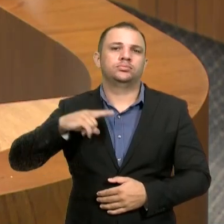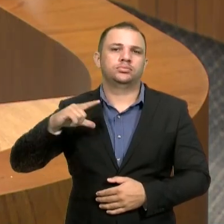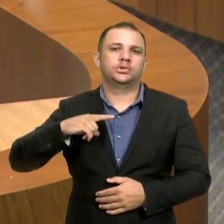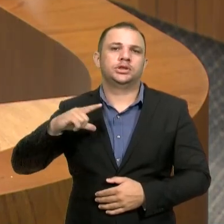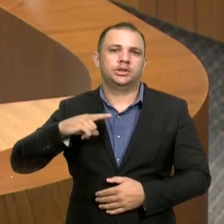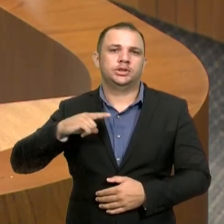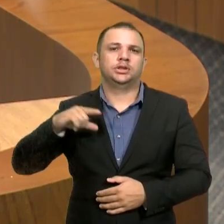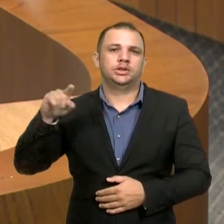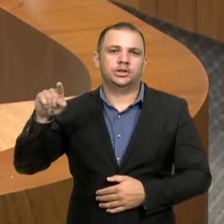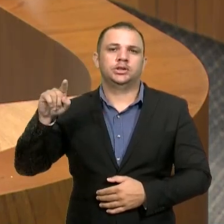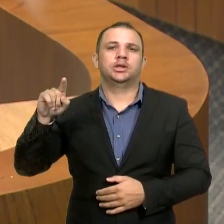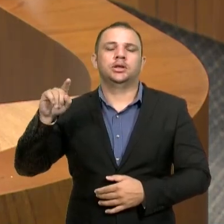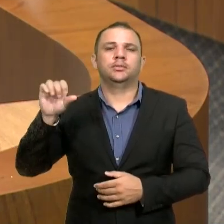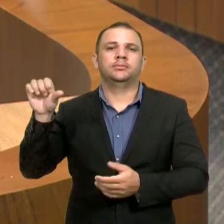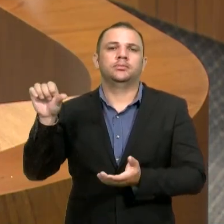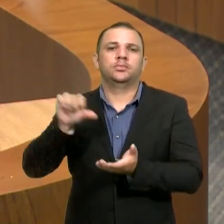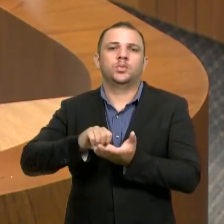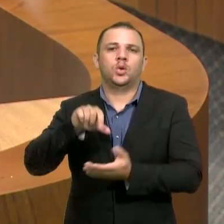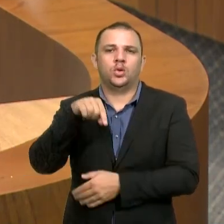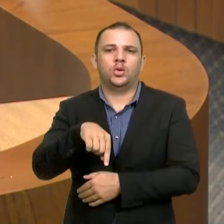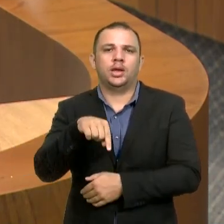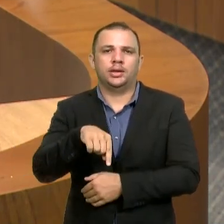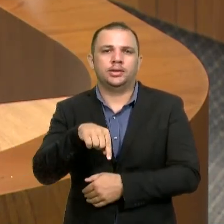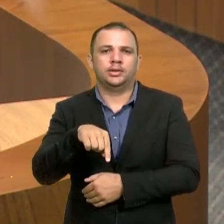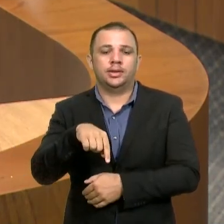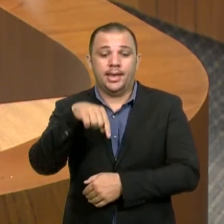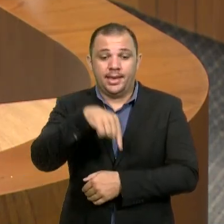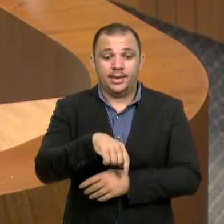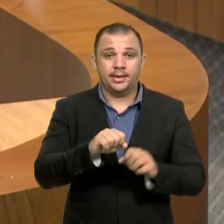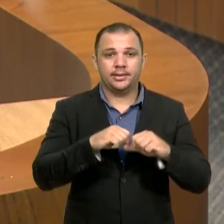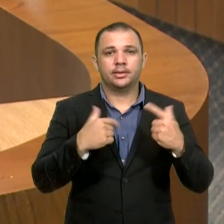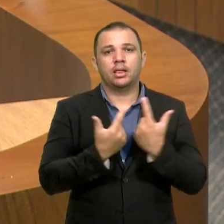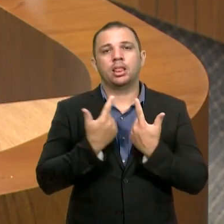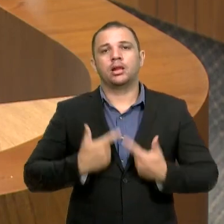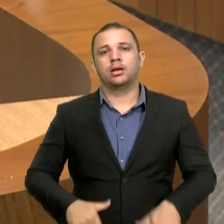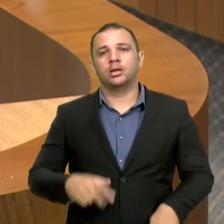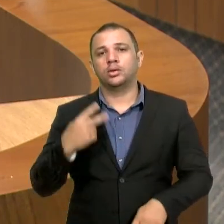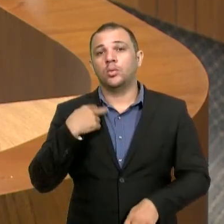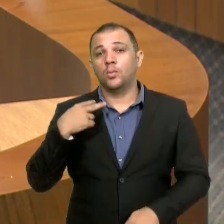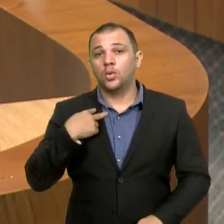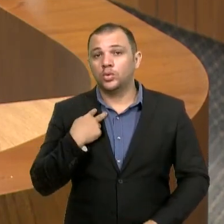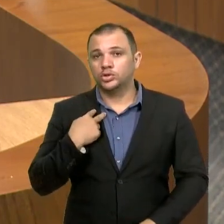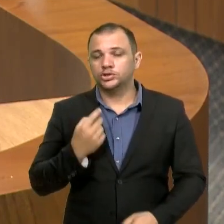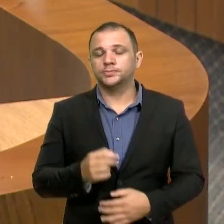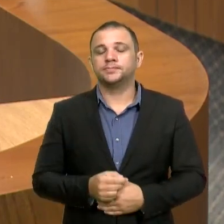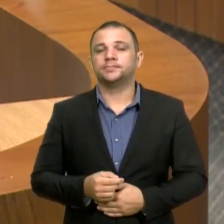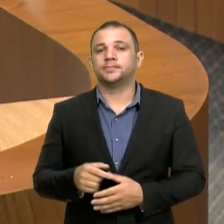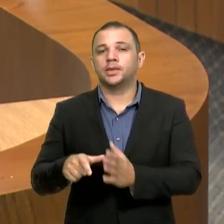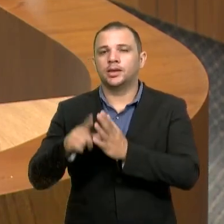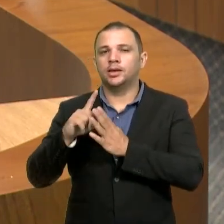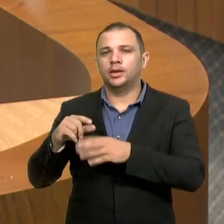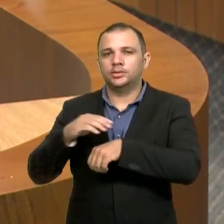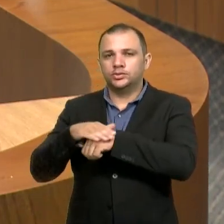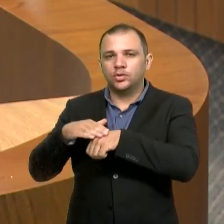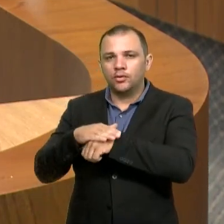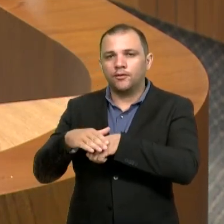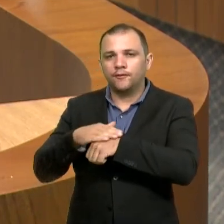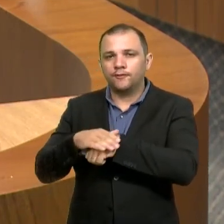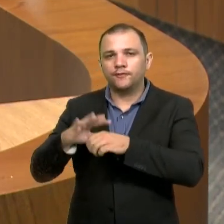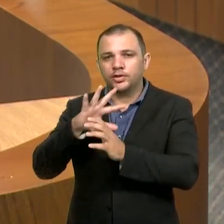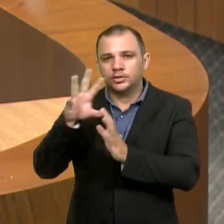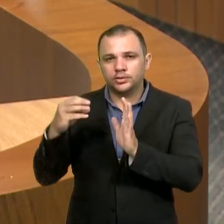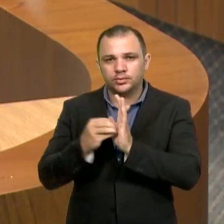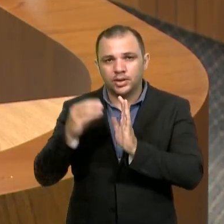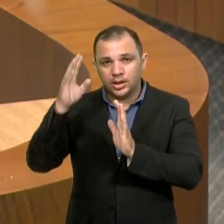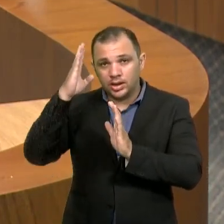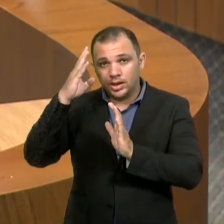também ficar alheia a esse processo. Os diálogos que aconteceram, os diálogos amazônicos que aconteceram entre o dia